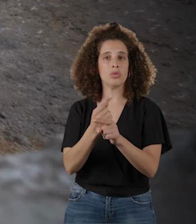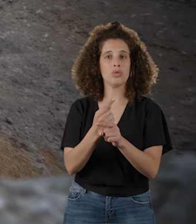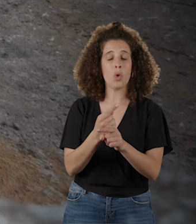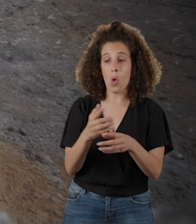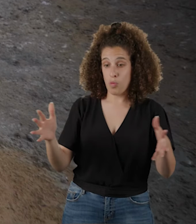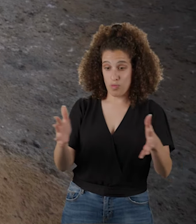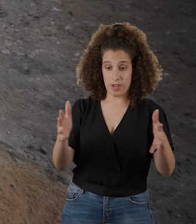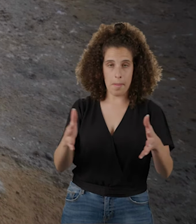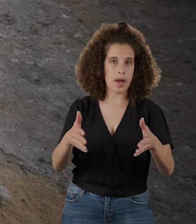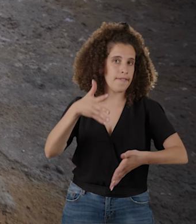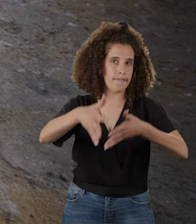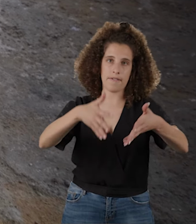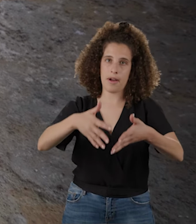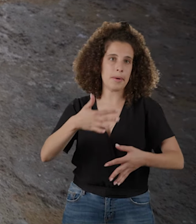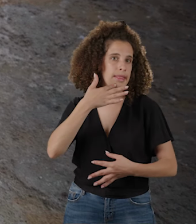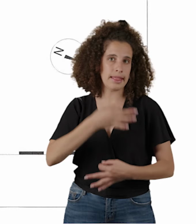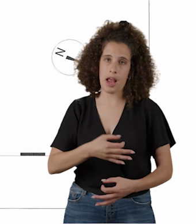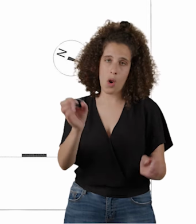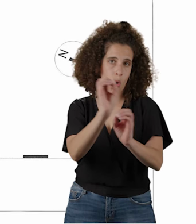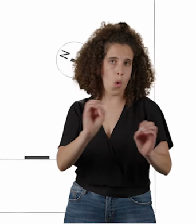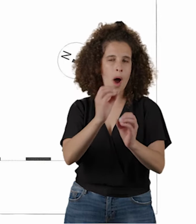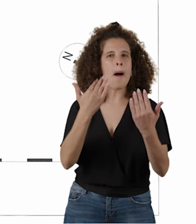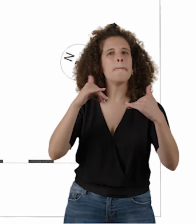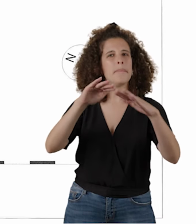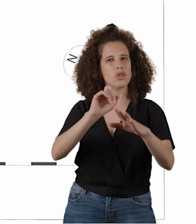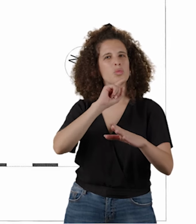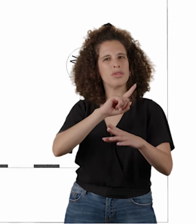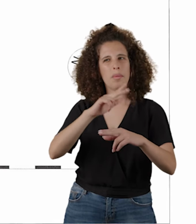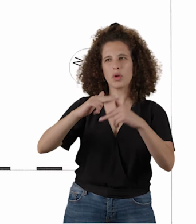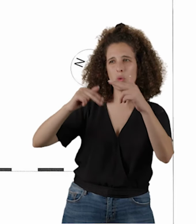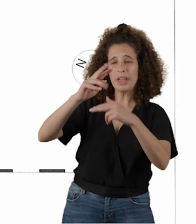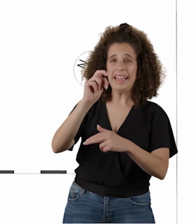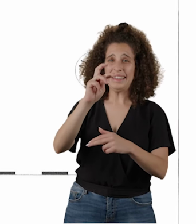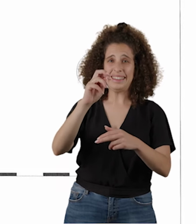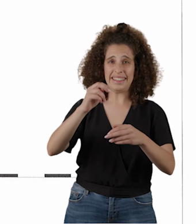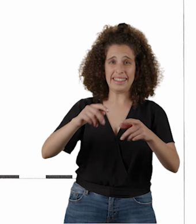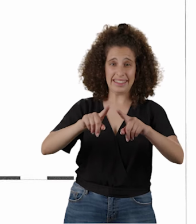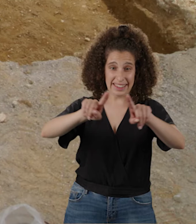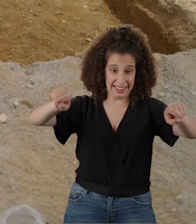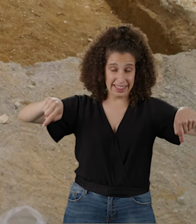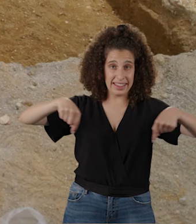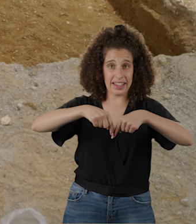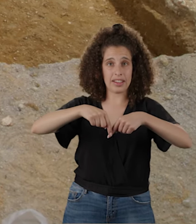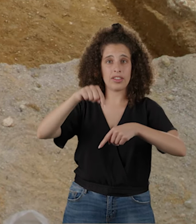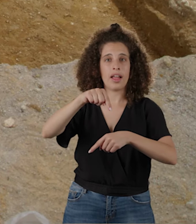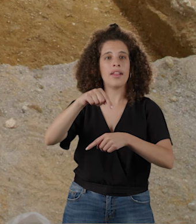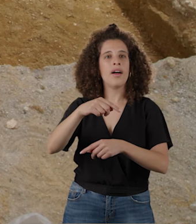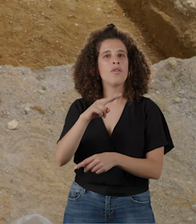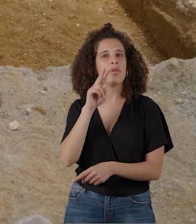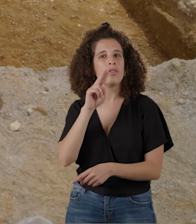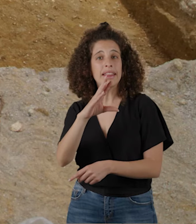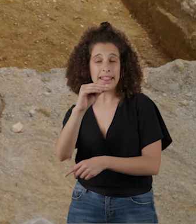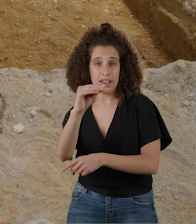conhecidas as dimensões exatas da fábrica, mas ela seria constituída possivelmente por 13 tanques ou cetárias, das quais